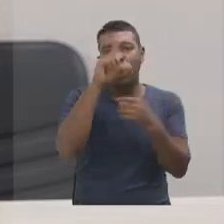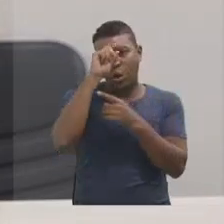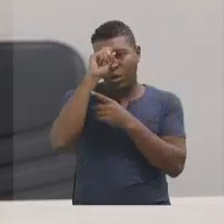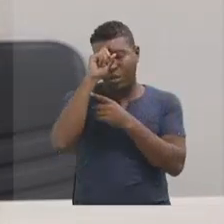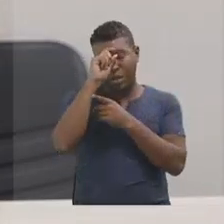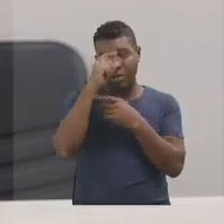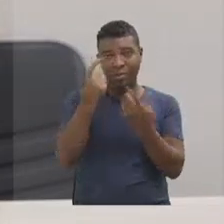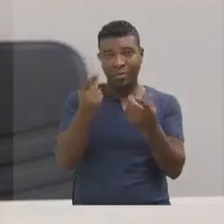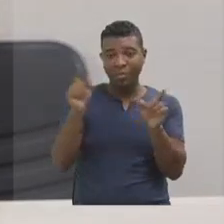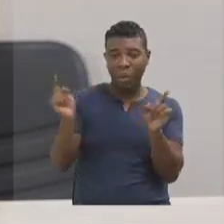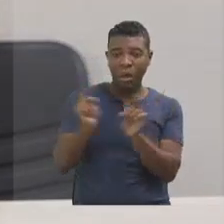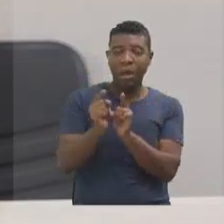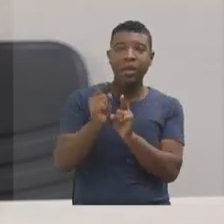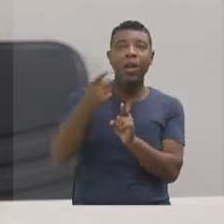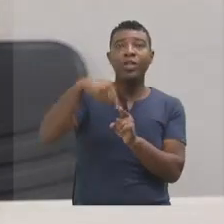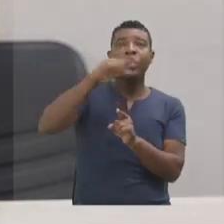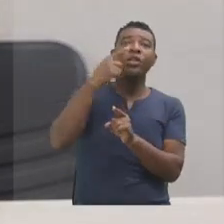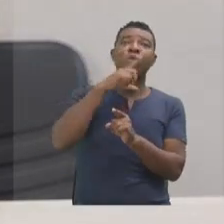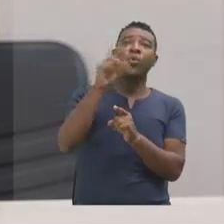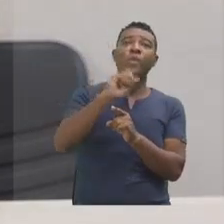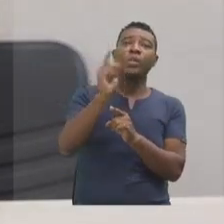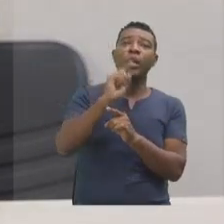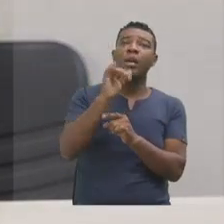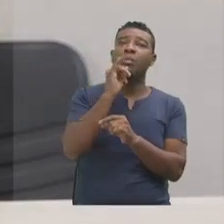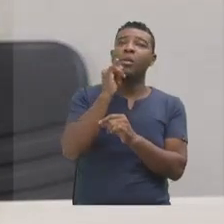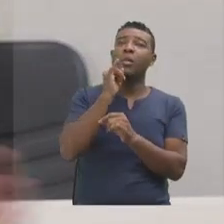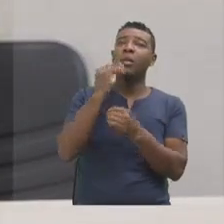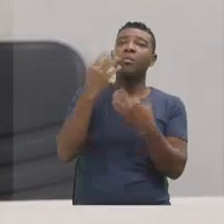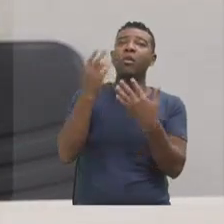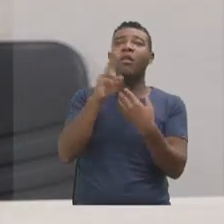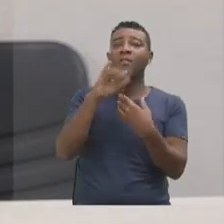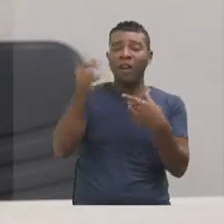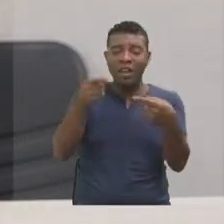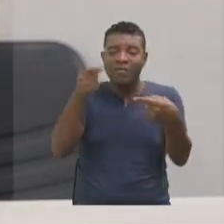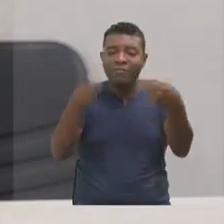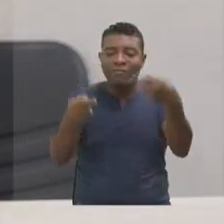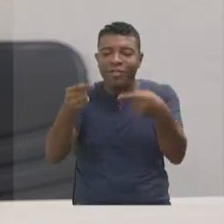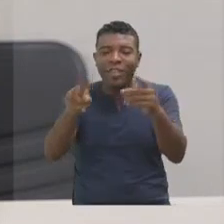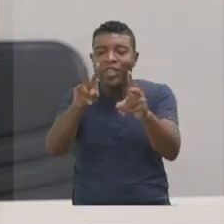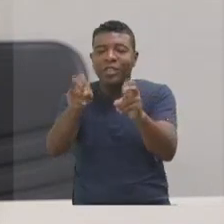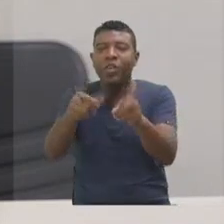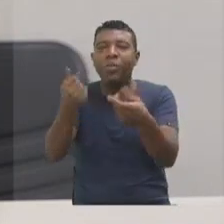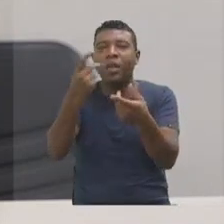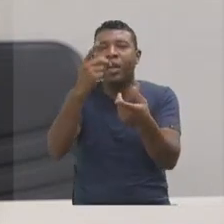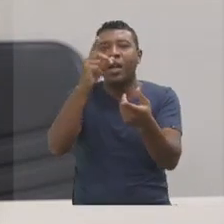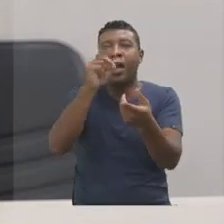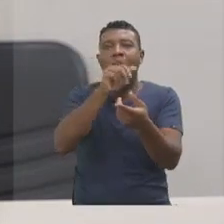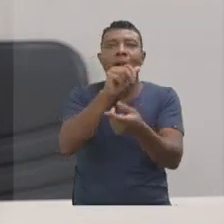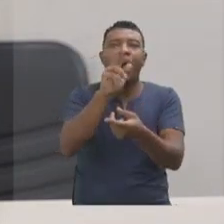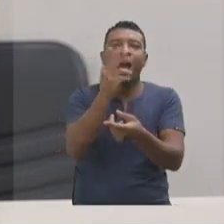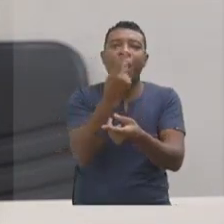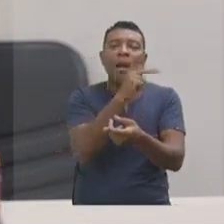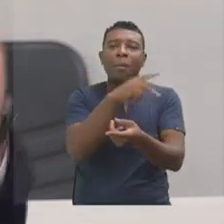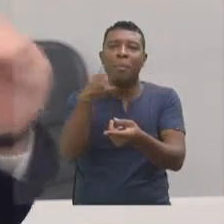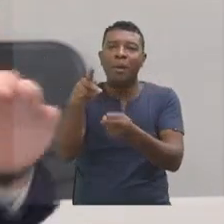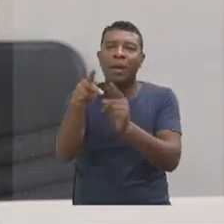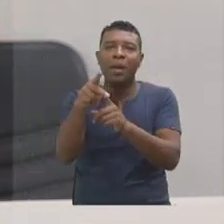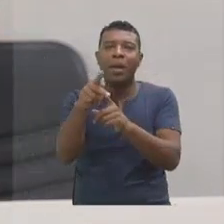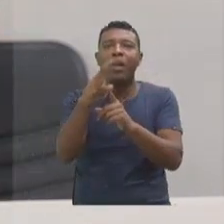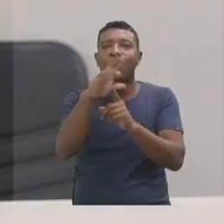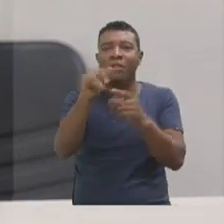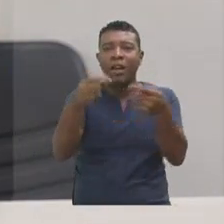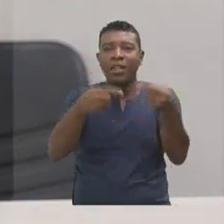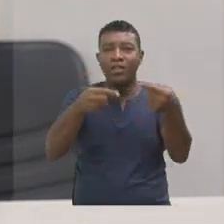que prestar Então nós não vamos dar nesse momento discutir hospitais de pequeno porte os hppps Mas eles serão discutidos